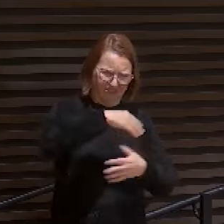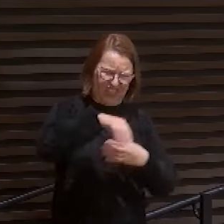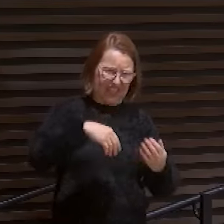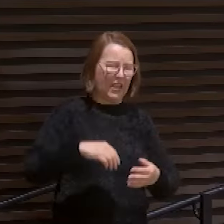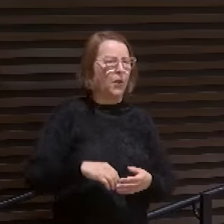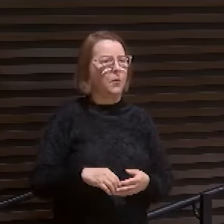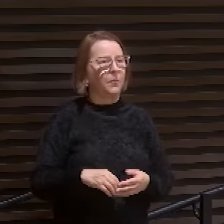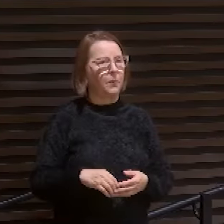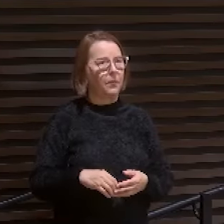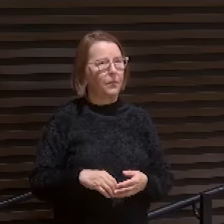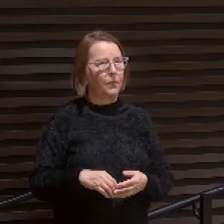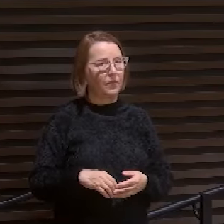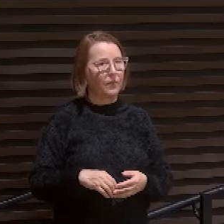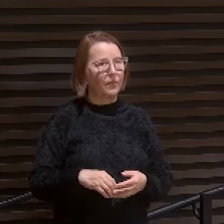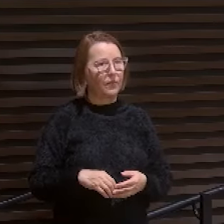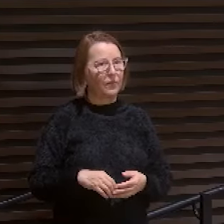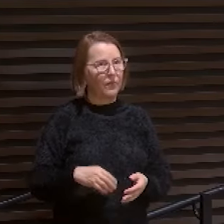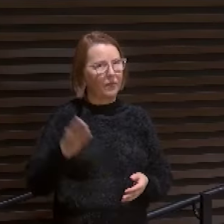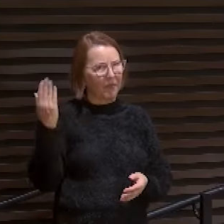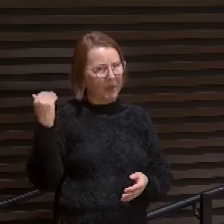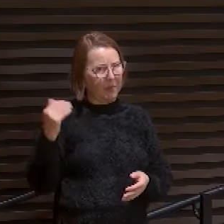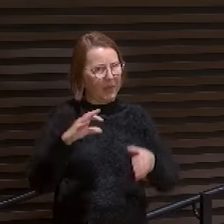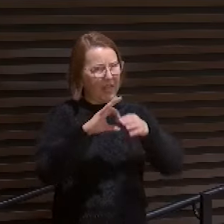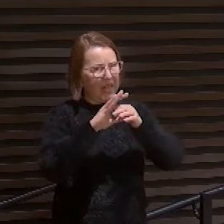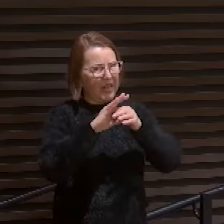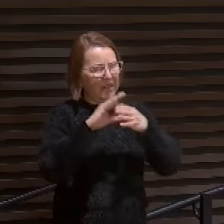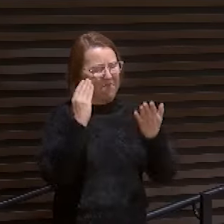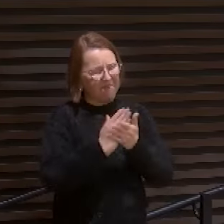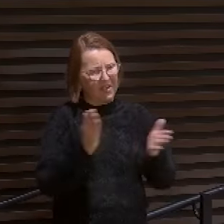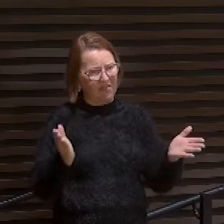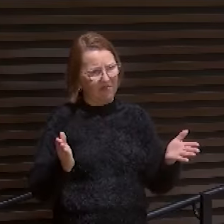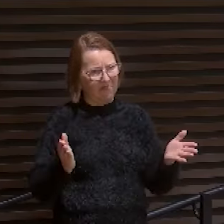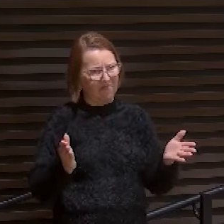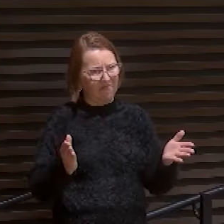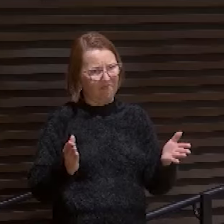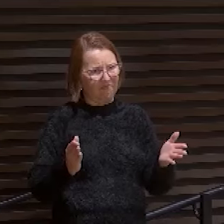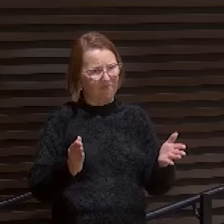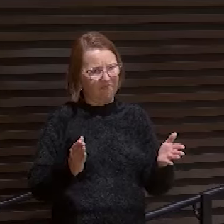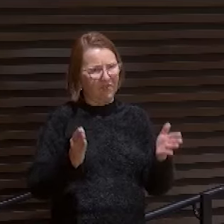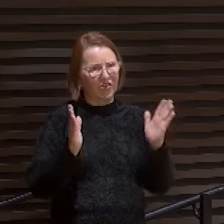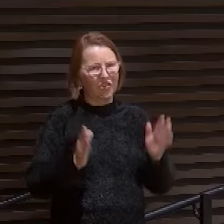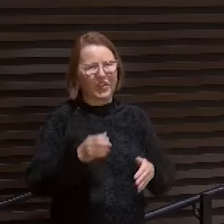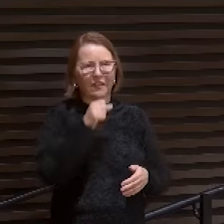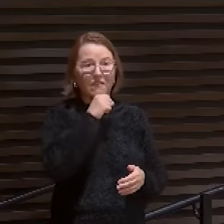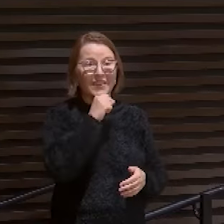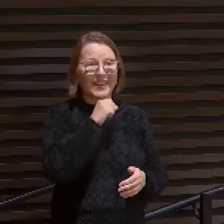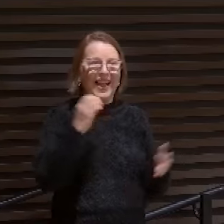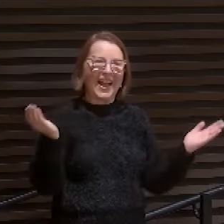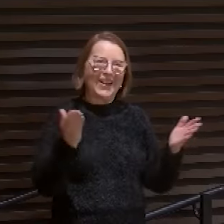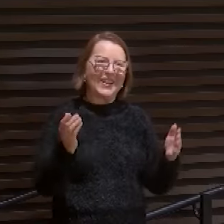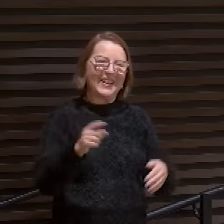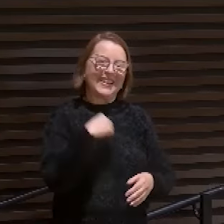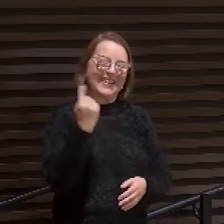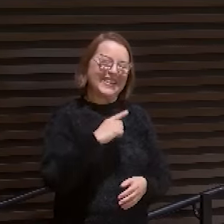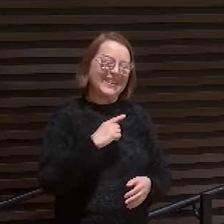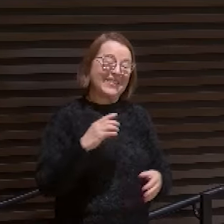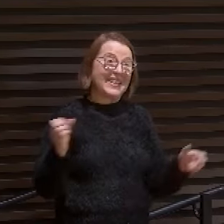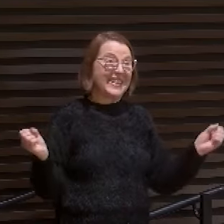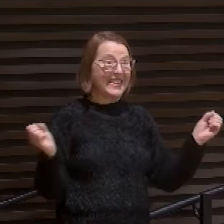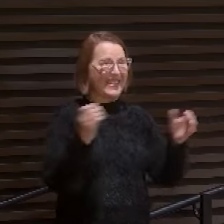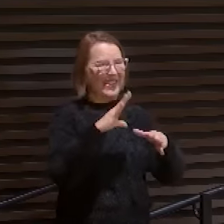Aquela aliança cessou-se, ela caducou, ela ficou velha. Agora nós temos uma nova